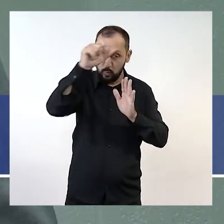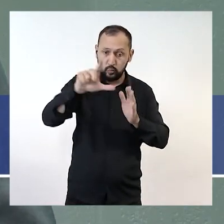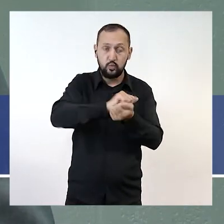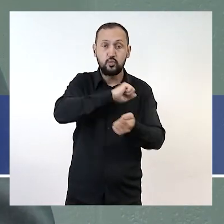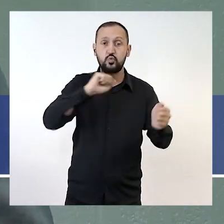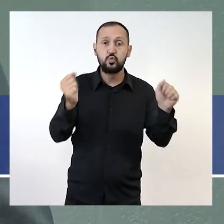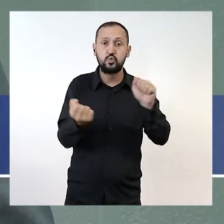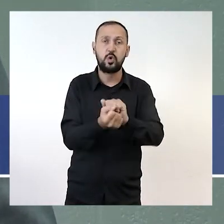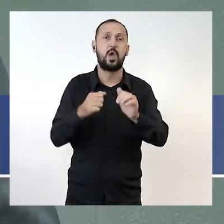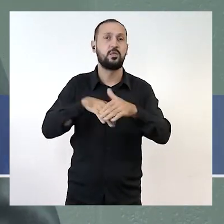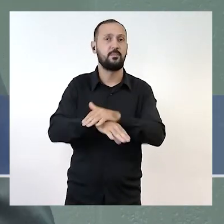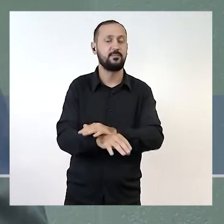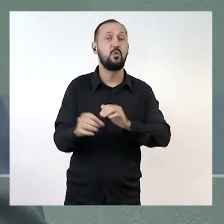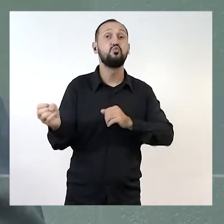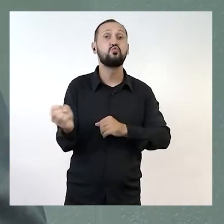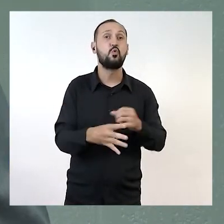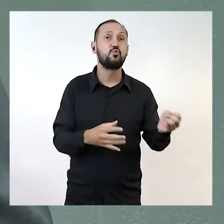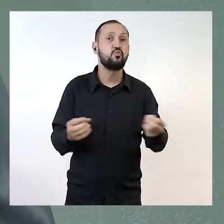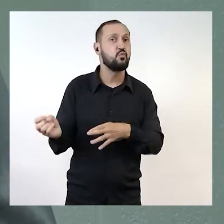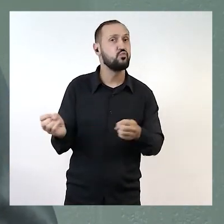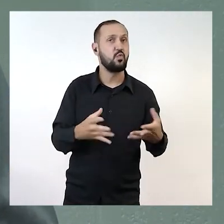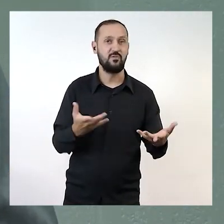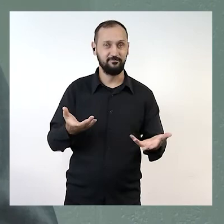estão realmente em eficácia. É isso que